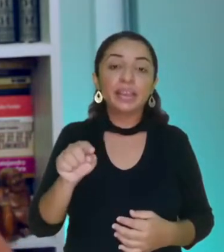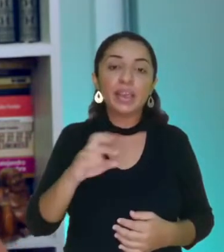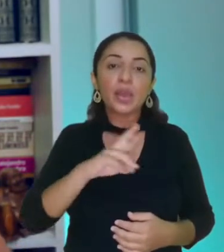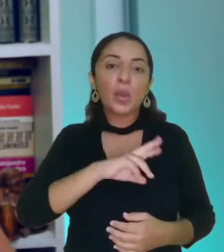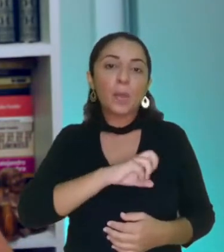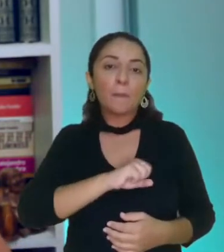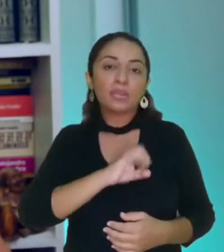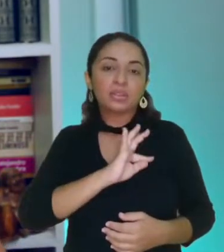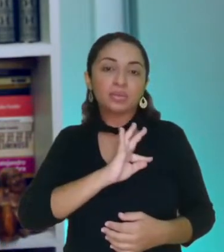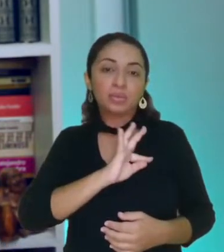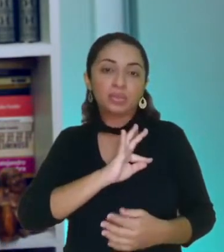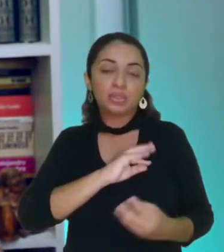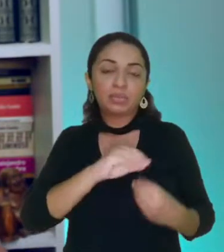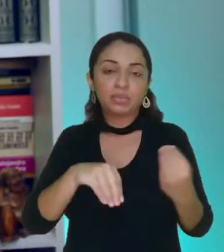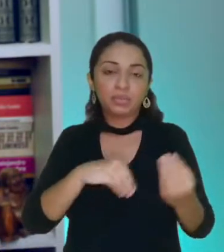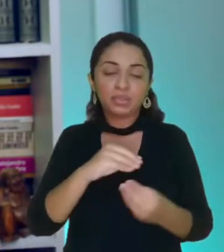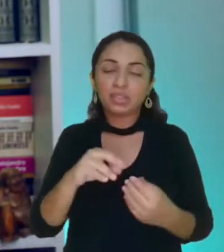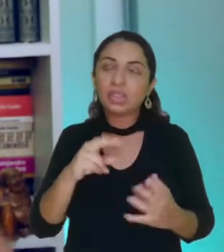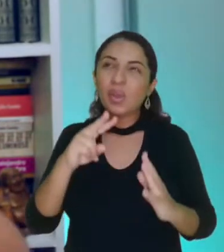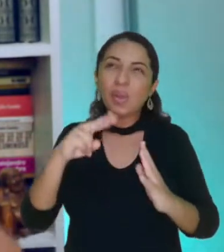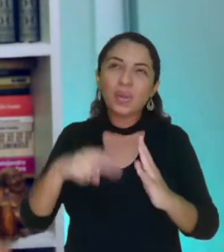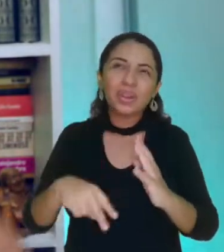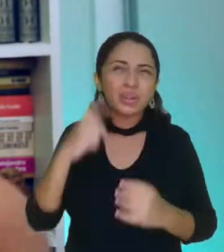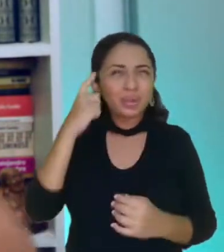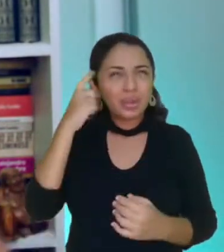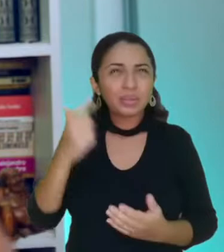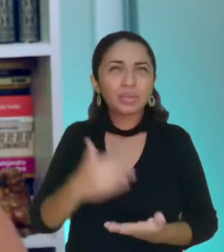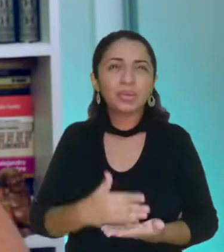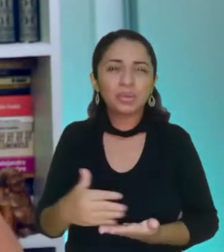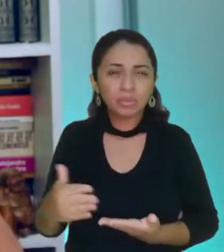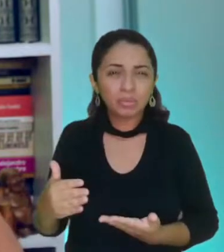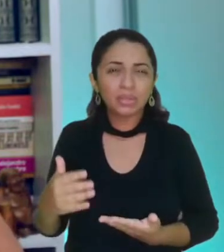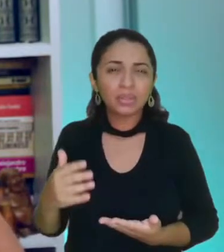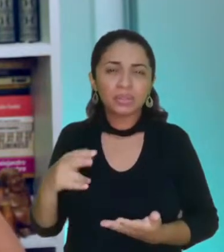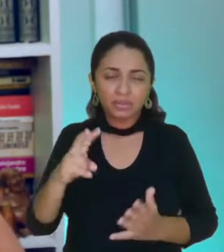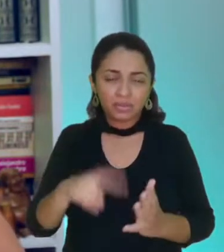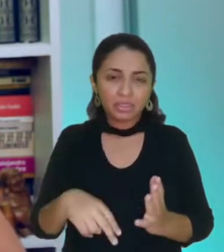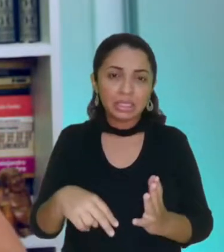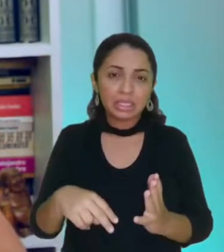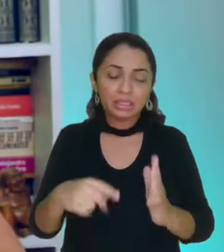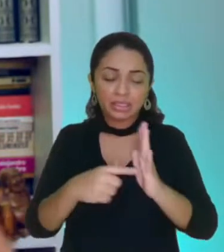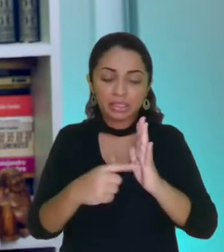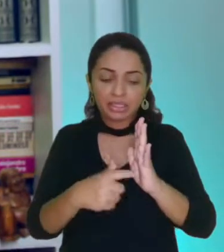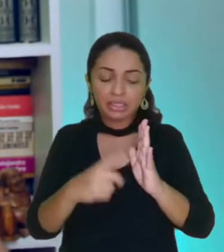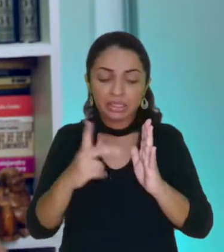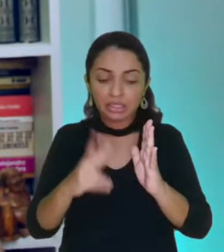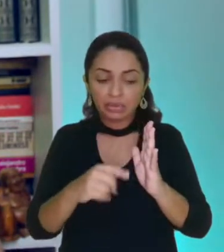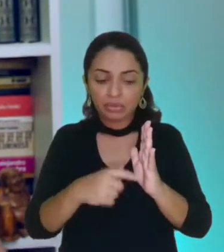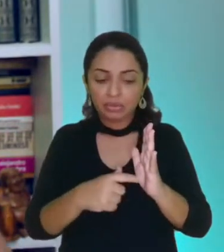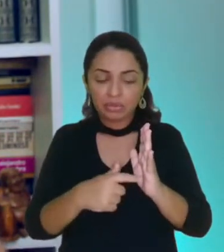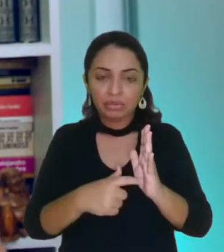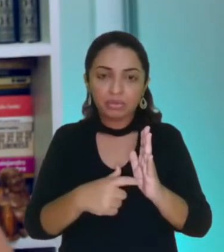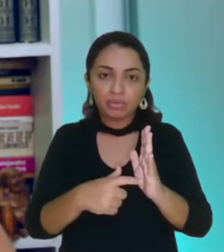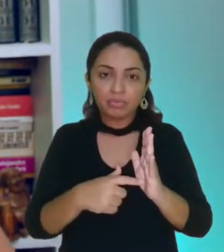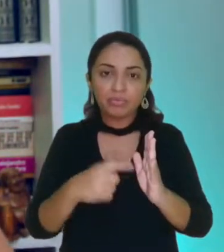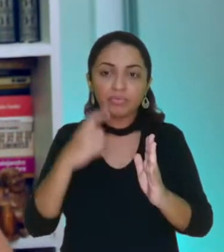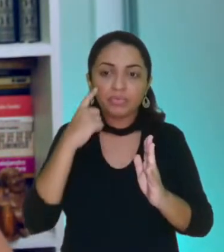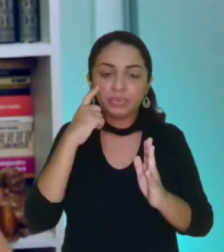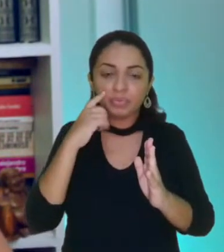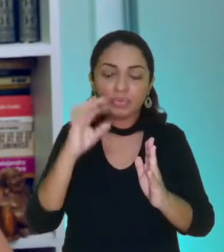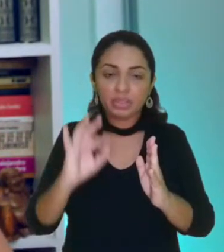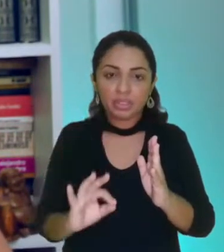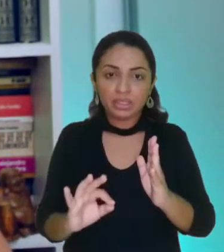É um romance policial, esse aqui. Mas eu não cheguei a ler todo. Eu comecei a ler justamente nessa edição. Eu acho que nessa edição. Tenho que